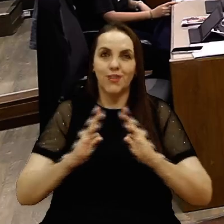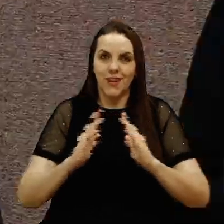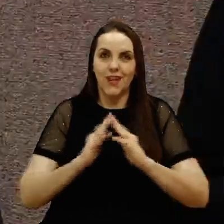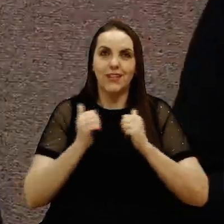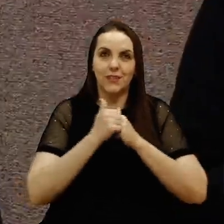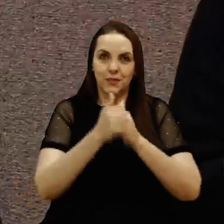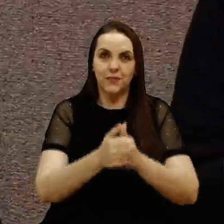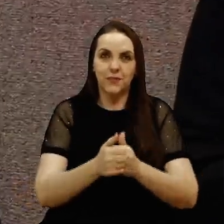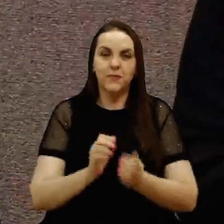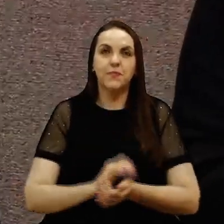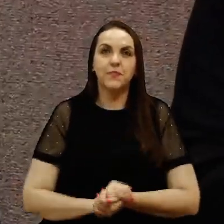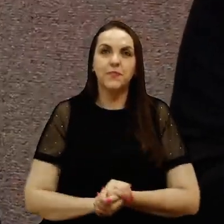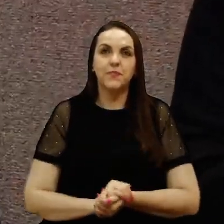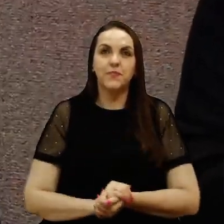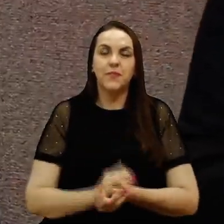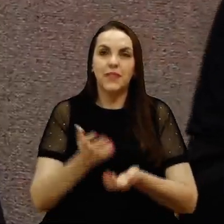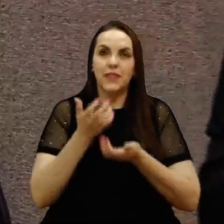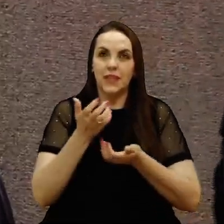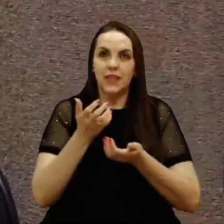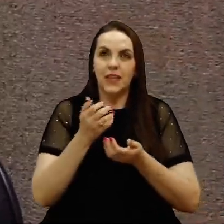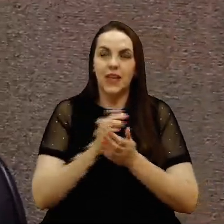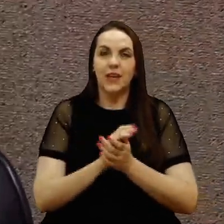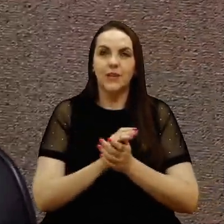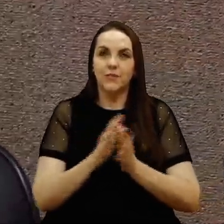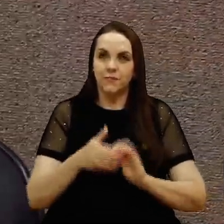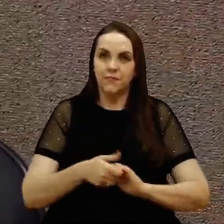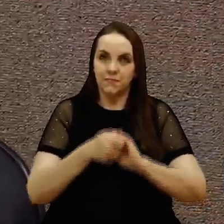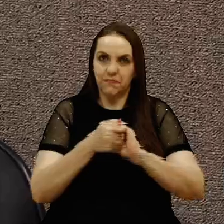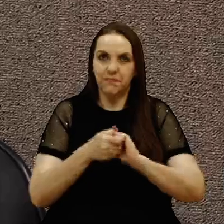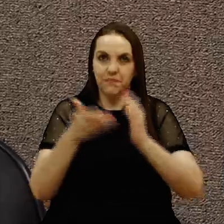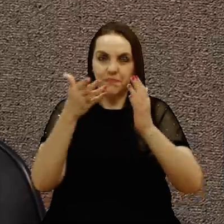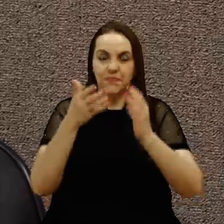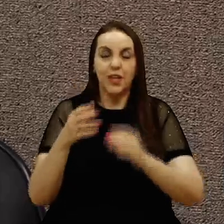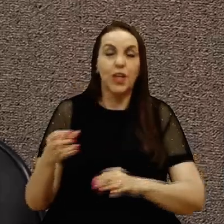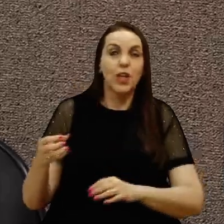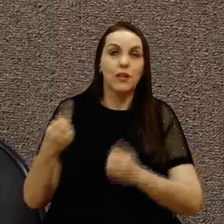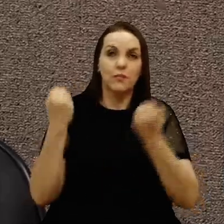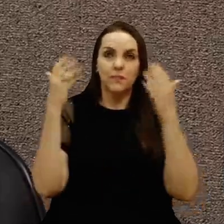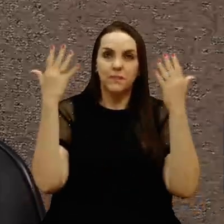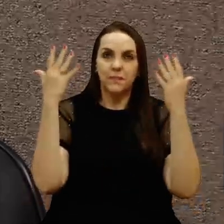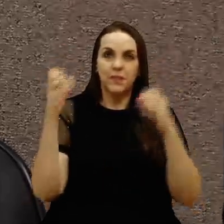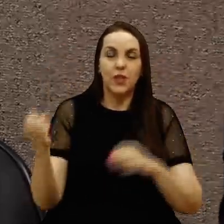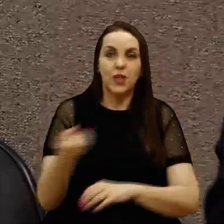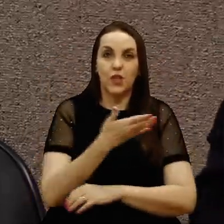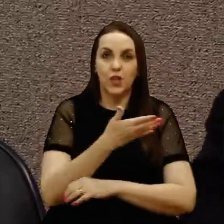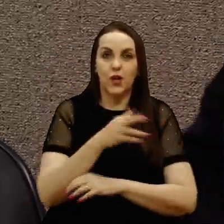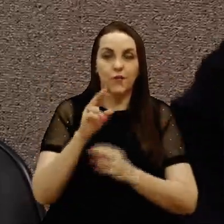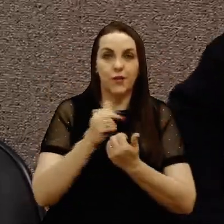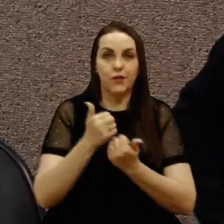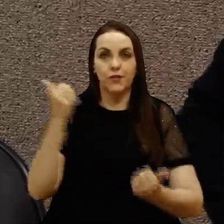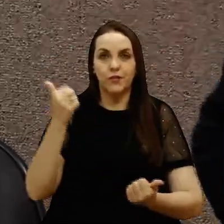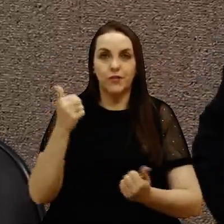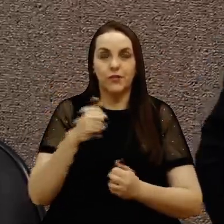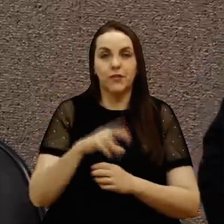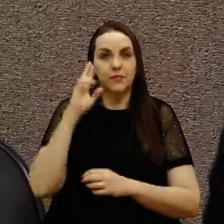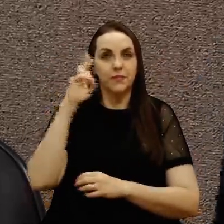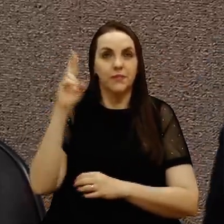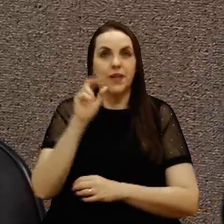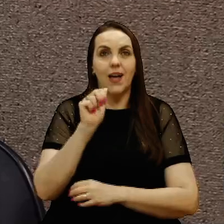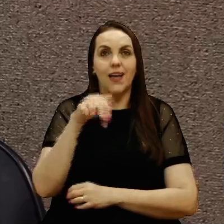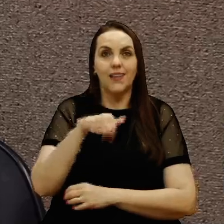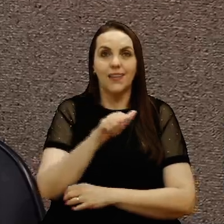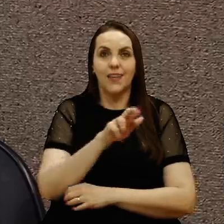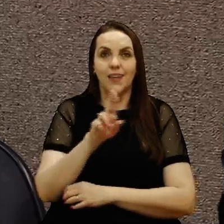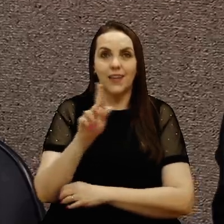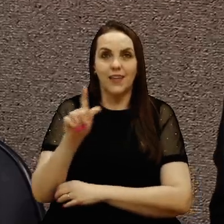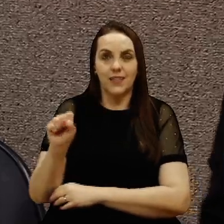pelas redes. Quero fazer votos de congratulações à nova diretoria executiva da ANERGS, Associação dos Administradores da